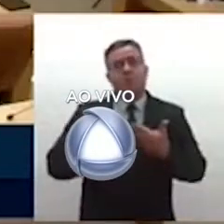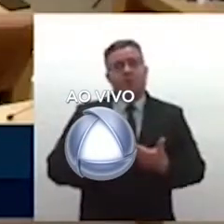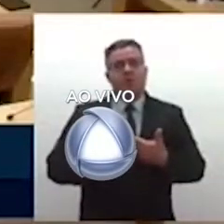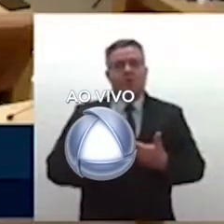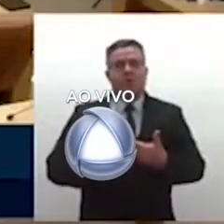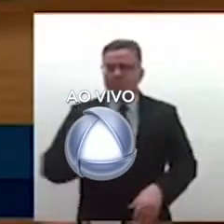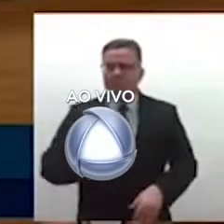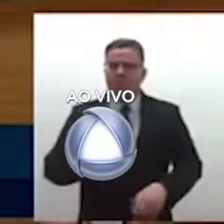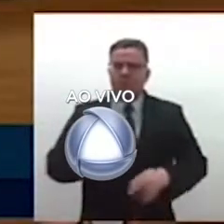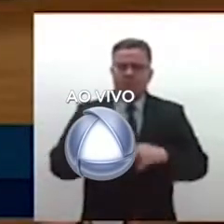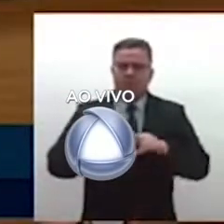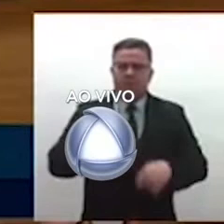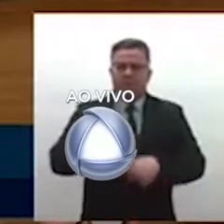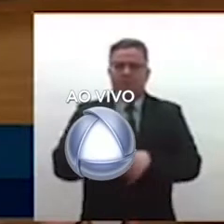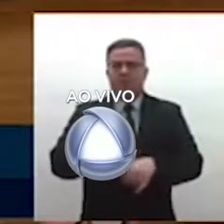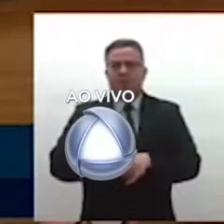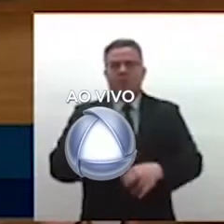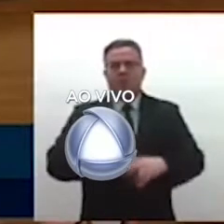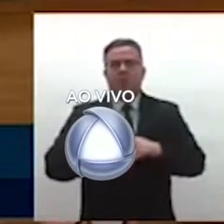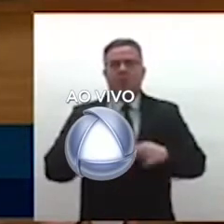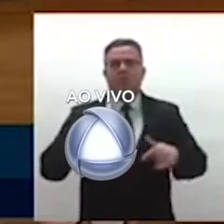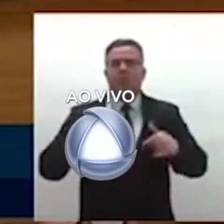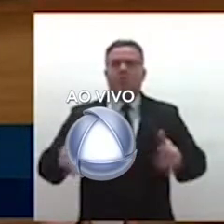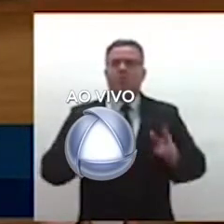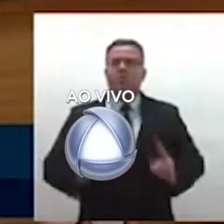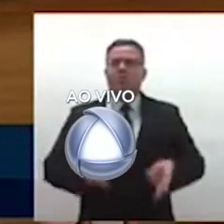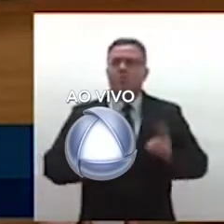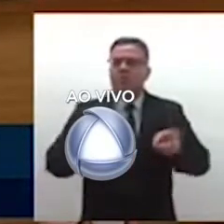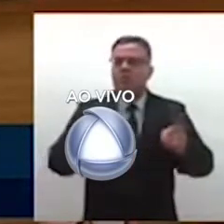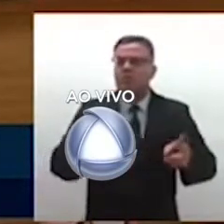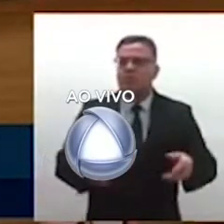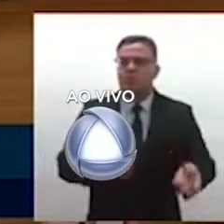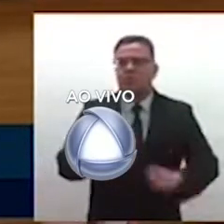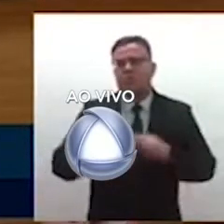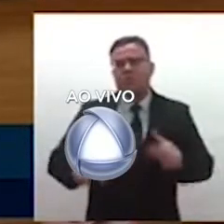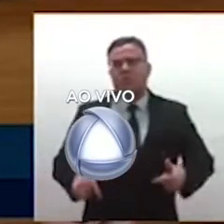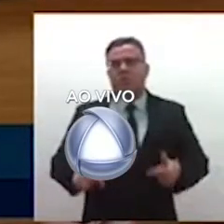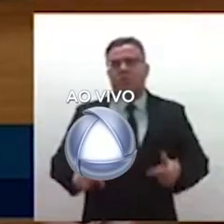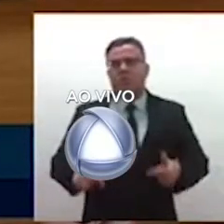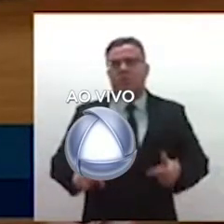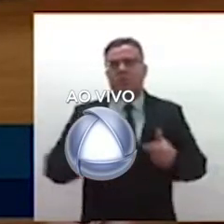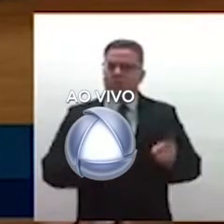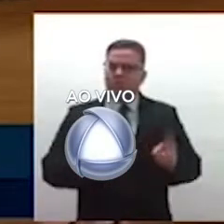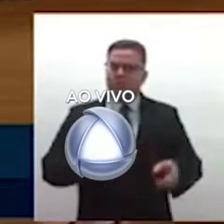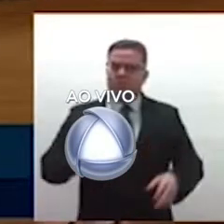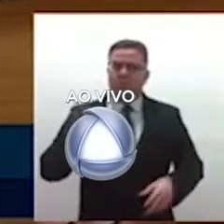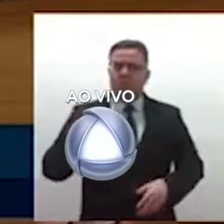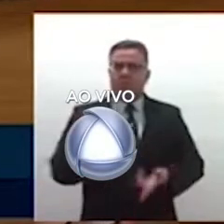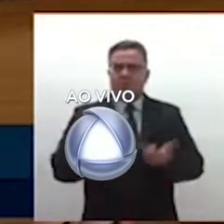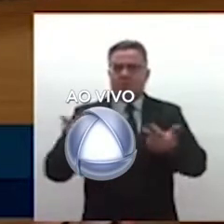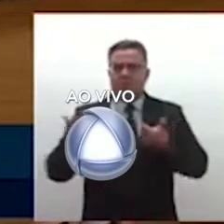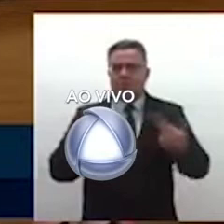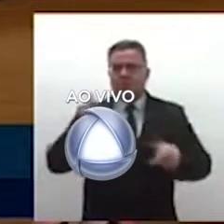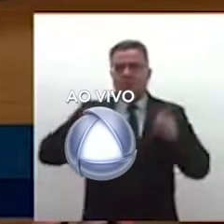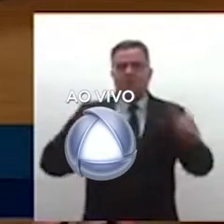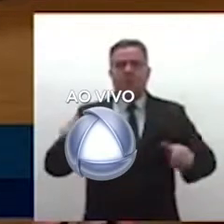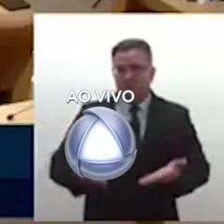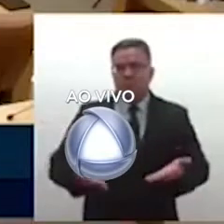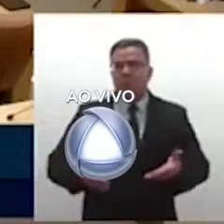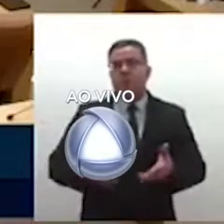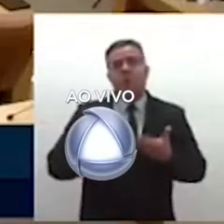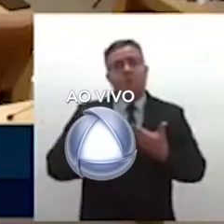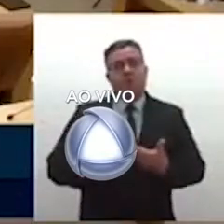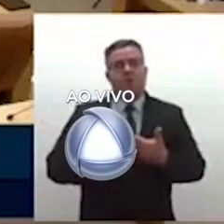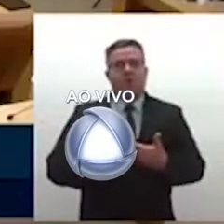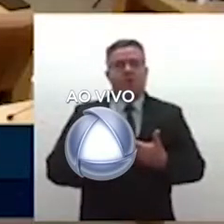de rua. Atrás. Agora é a hora da gente fazer valer a lei e que todos saibam, eles são pessoas humanas e respeitem eles.